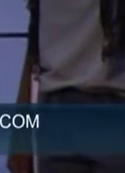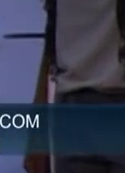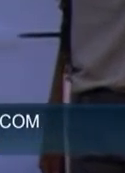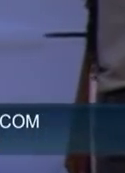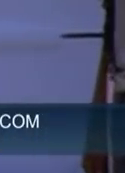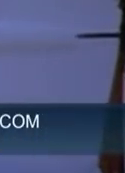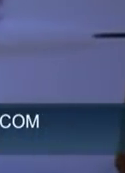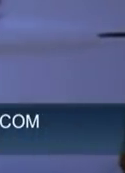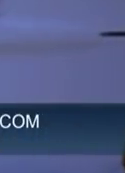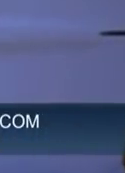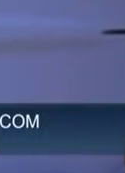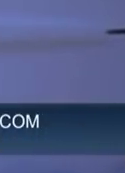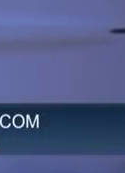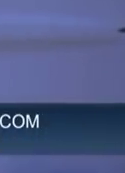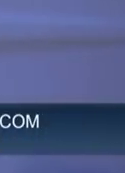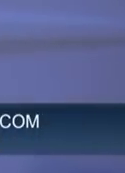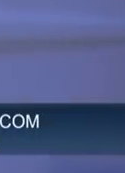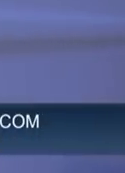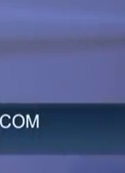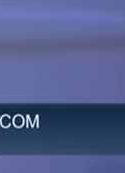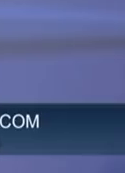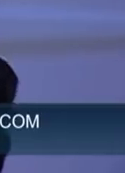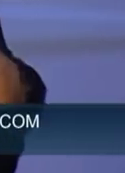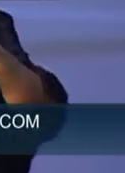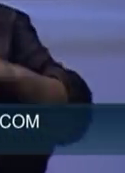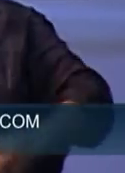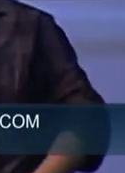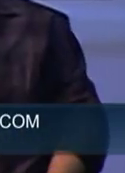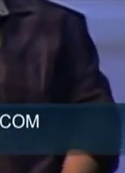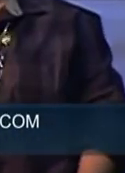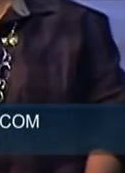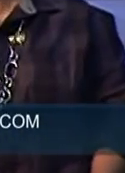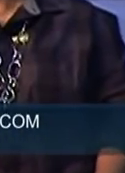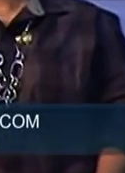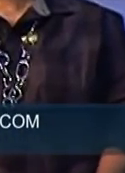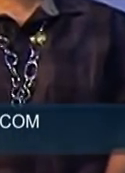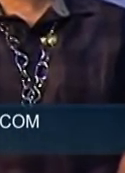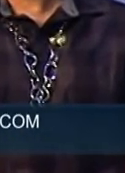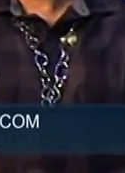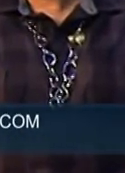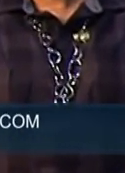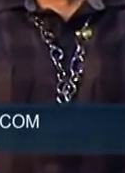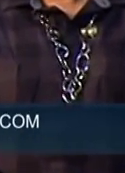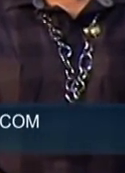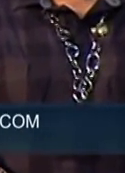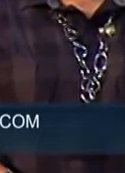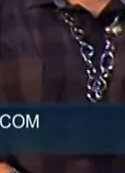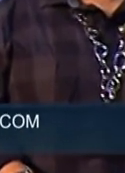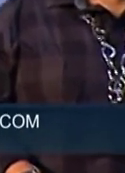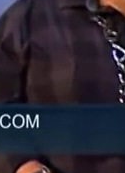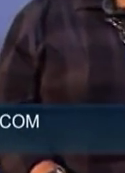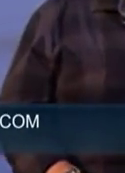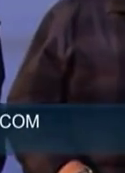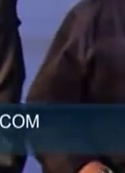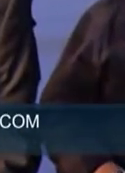E assim como o menino Jesus se fez presente entre nós, que a vida